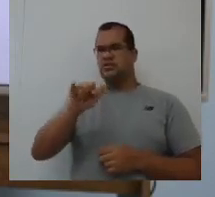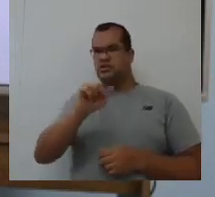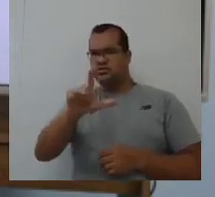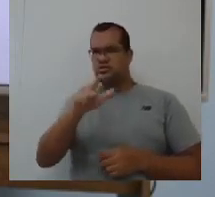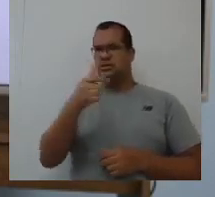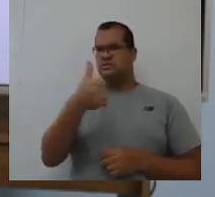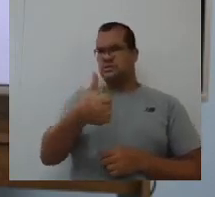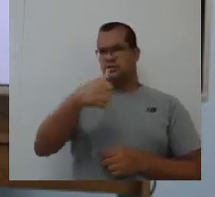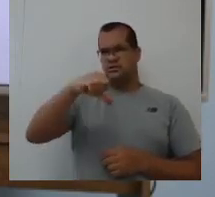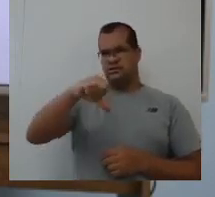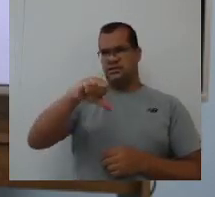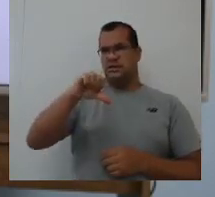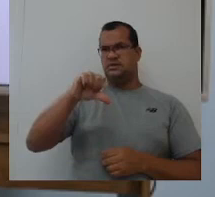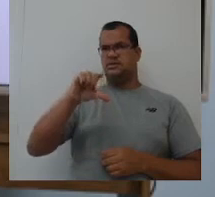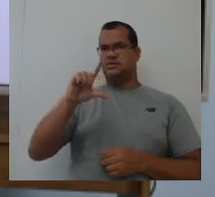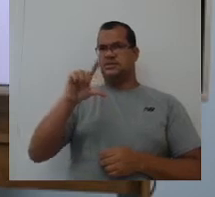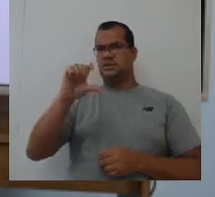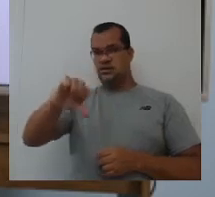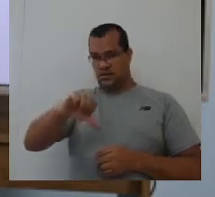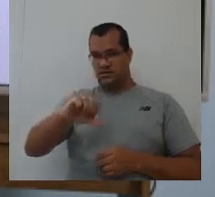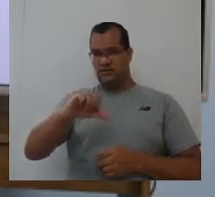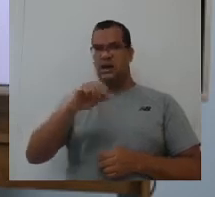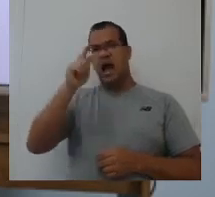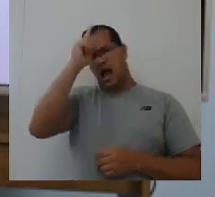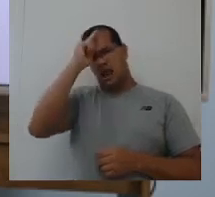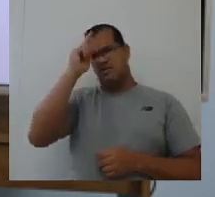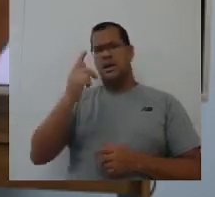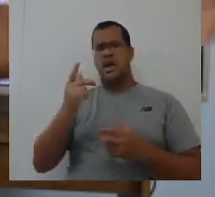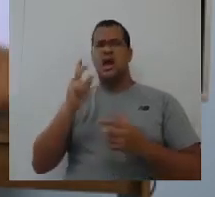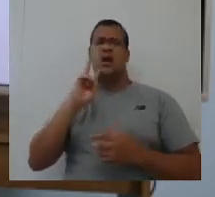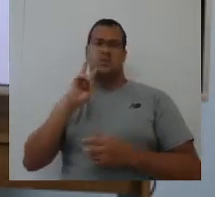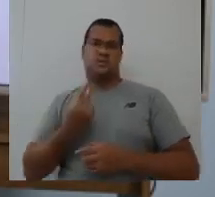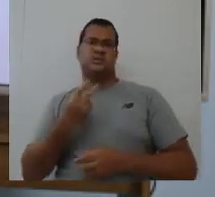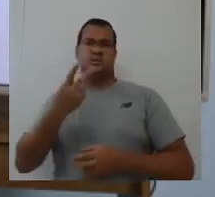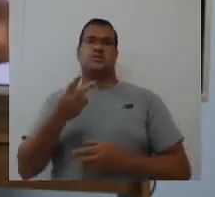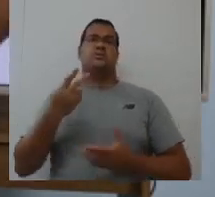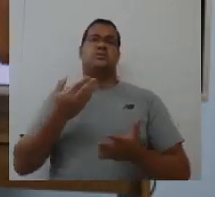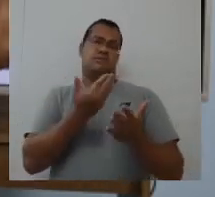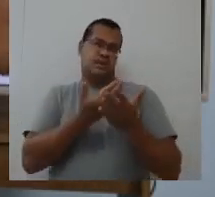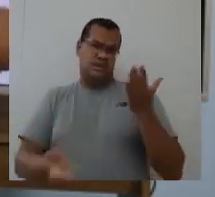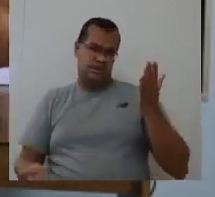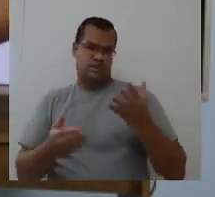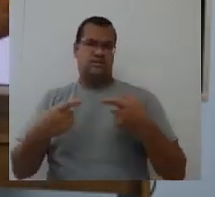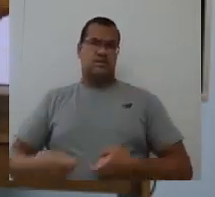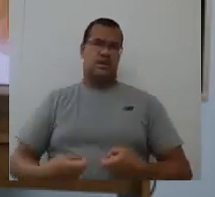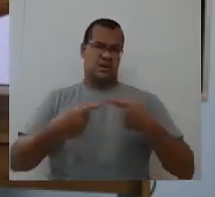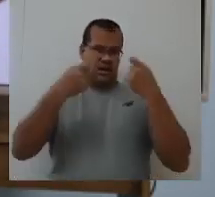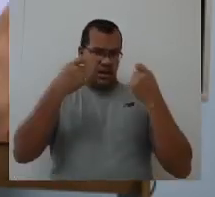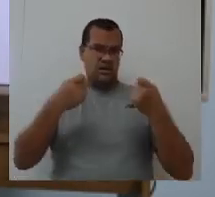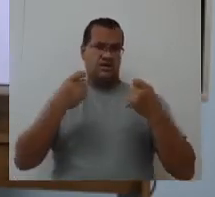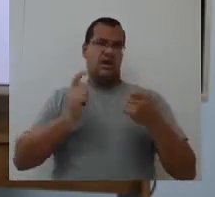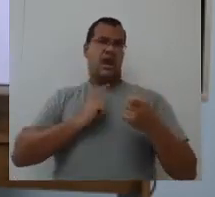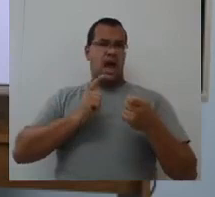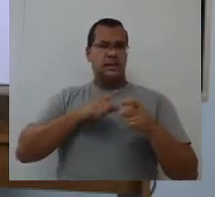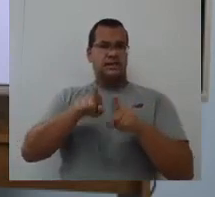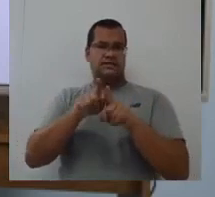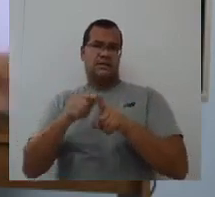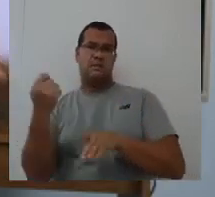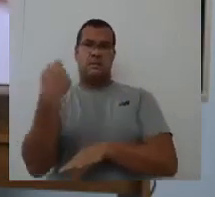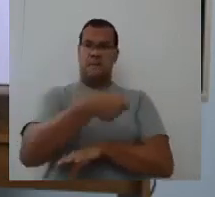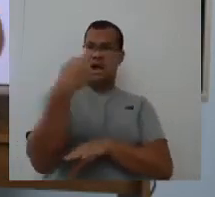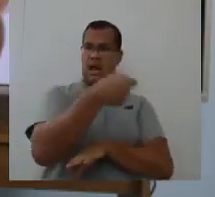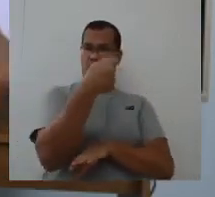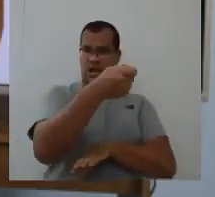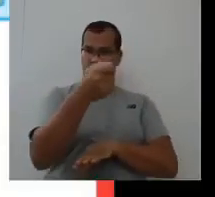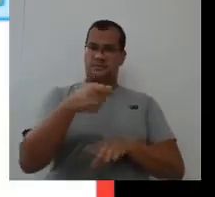1919, a Alemanha assinou, reconhecendo sua derrota na guerra, e aí teve as duras indenizações que ela teve que pagar.